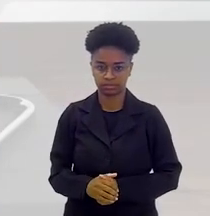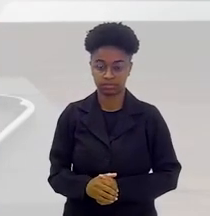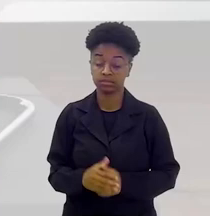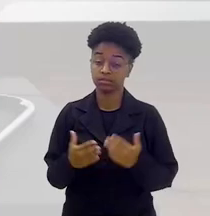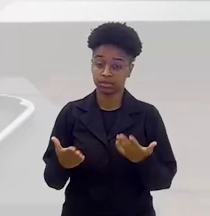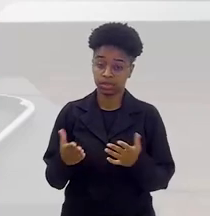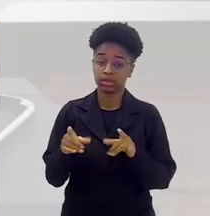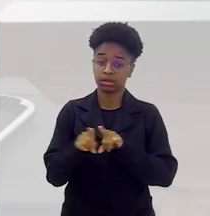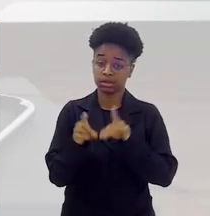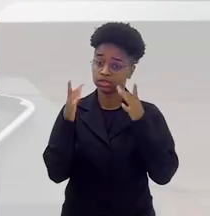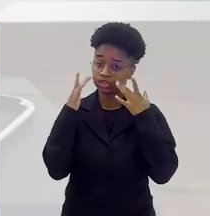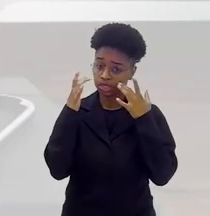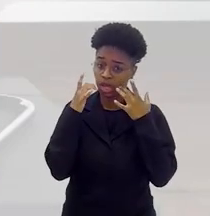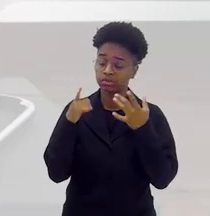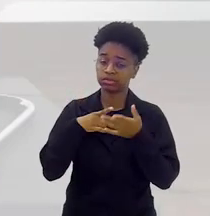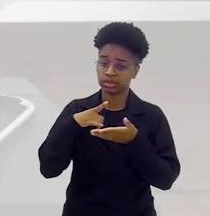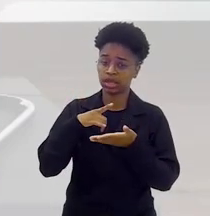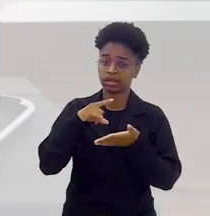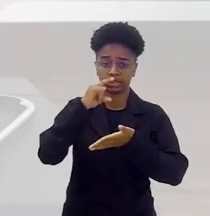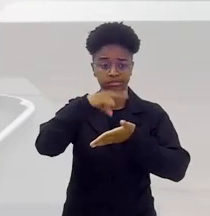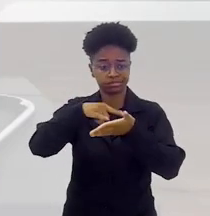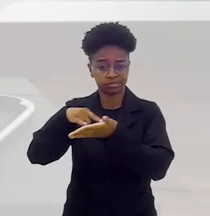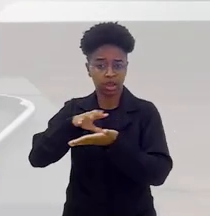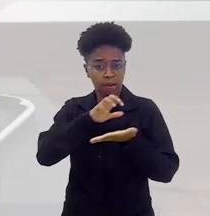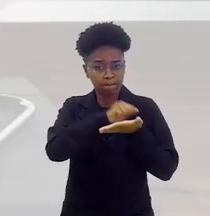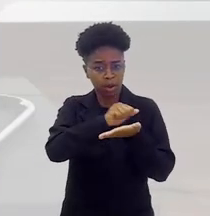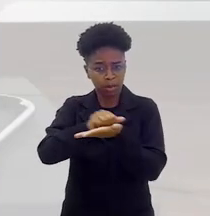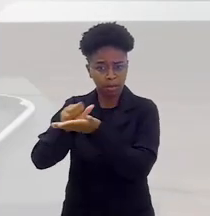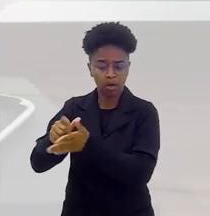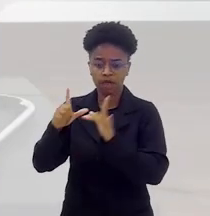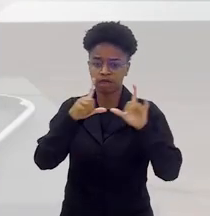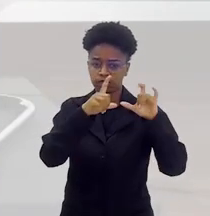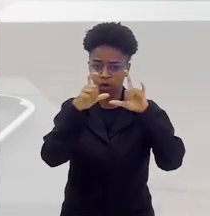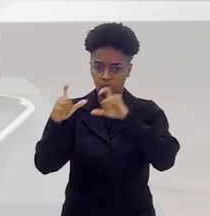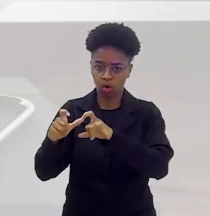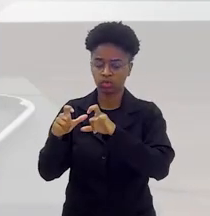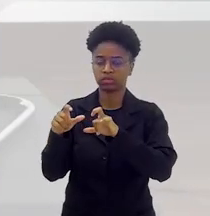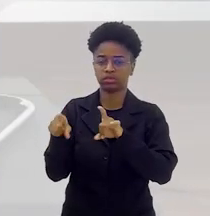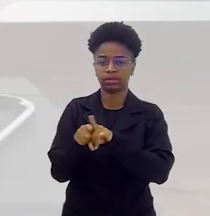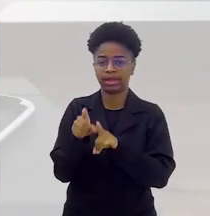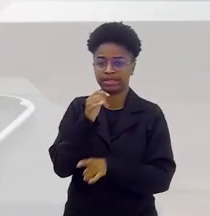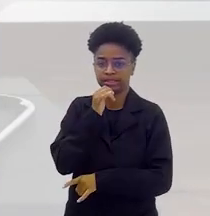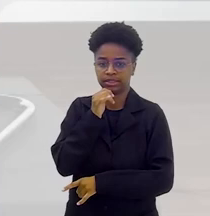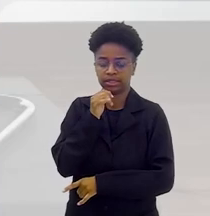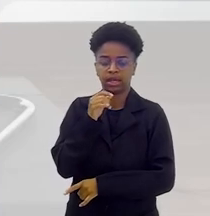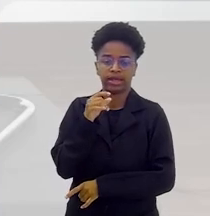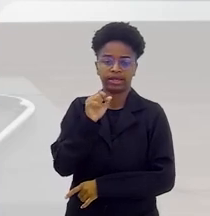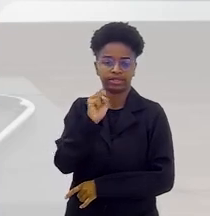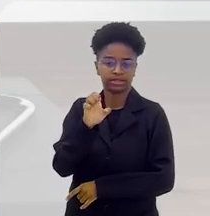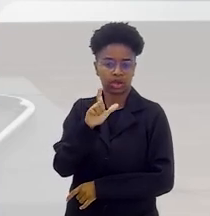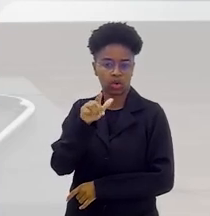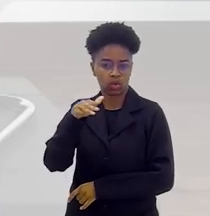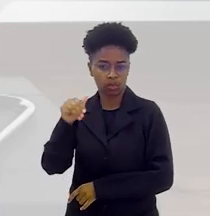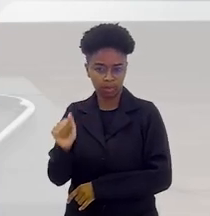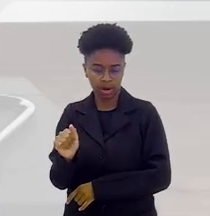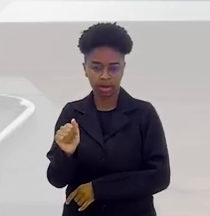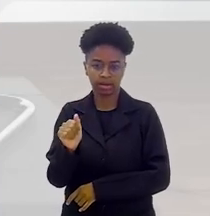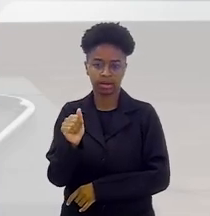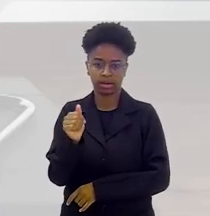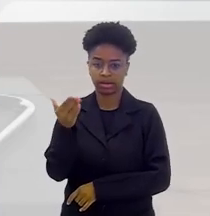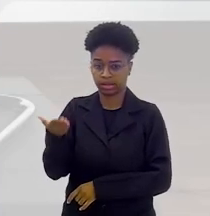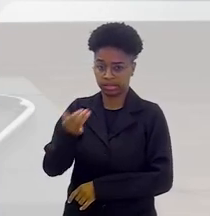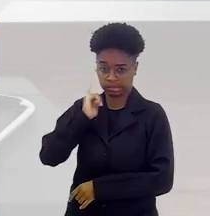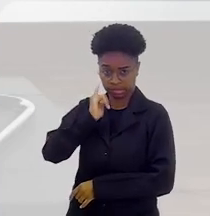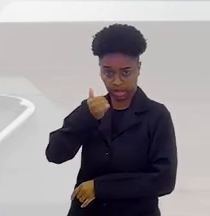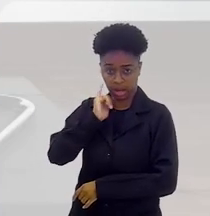desculpe, o espetáculo, inclusive, ele é todo documentado, né? Fotos, quando vai, a Selma vai aqui. Porque o espetáculo, além de Selma